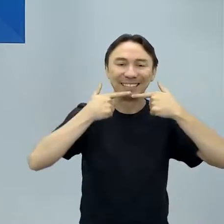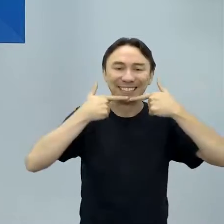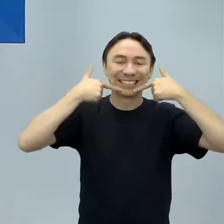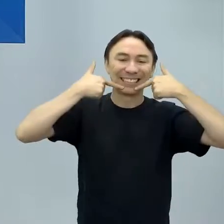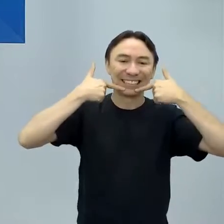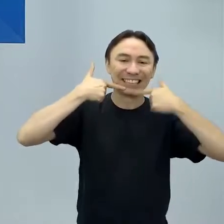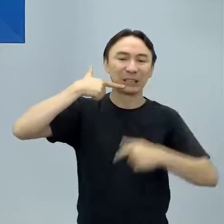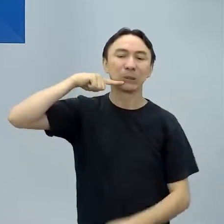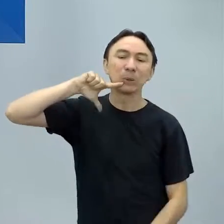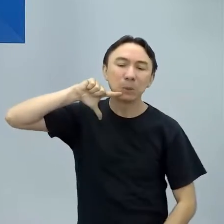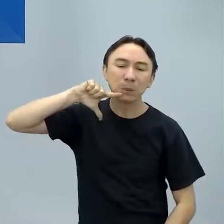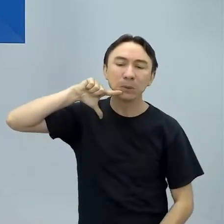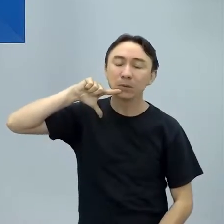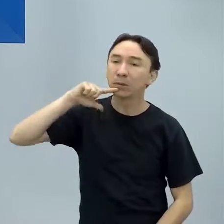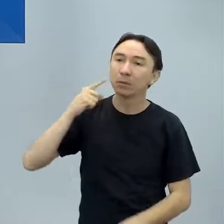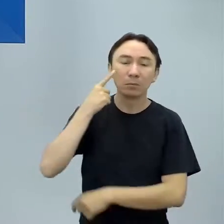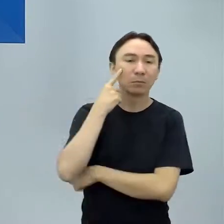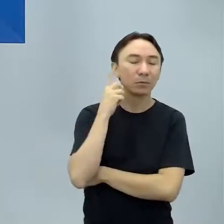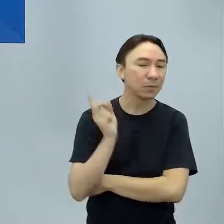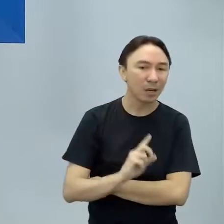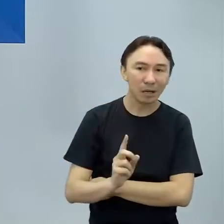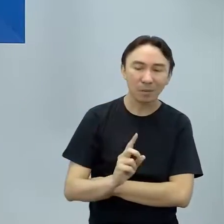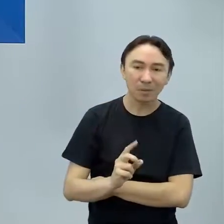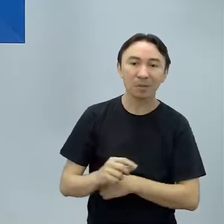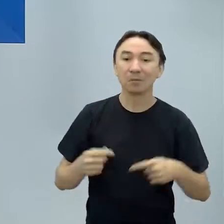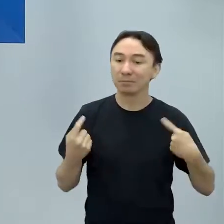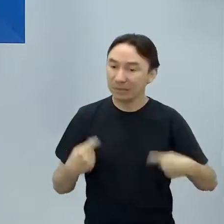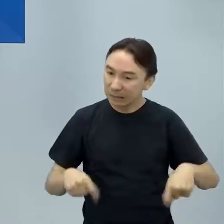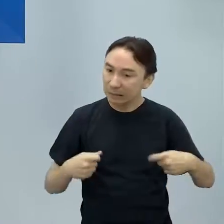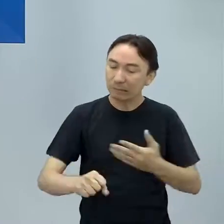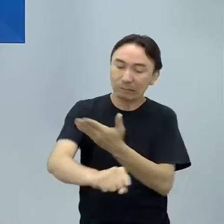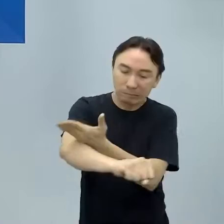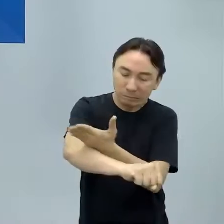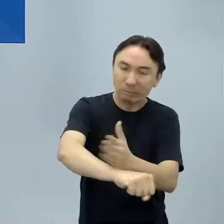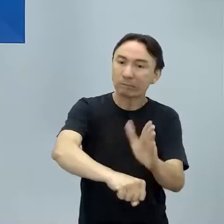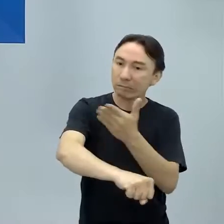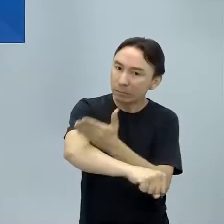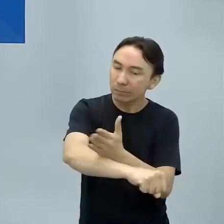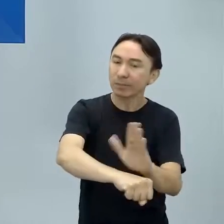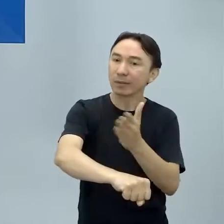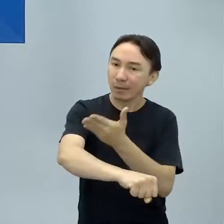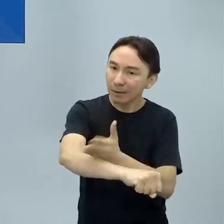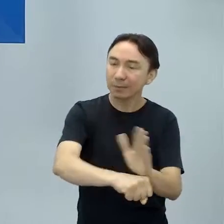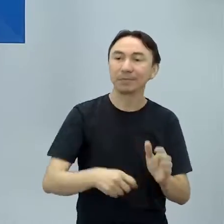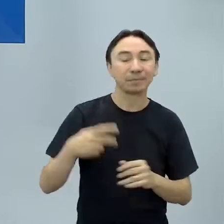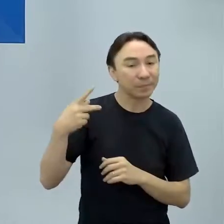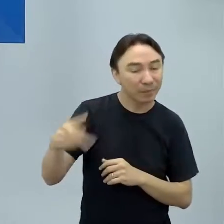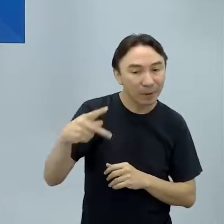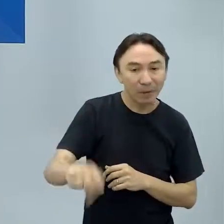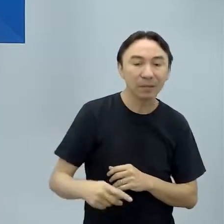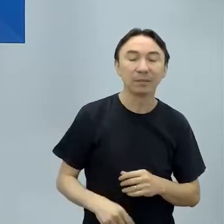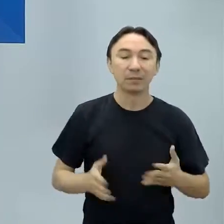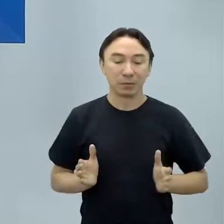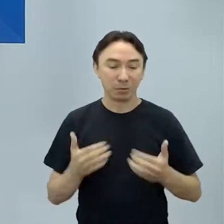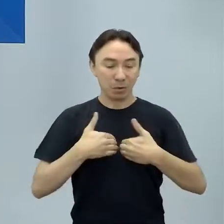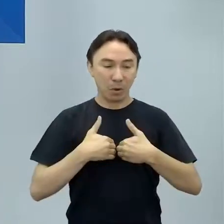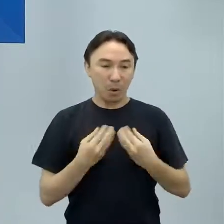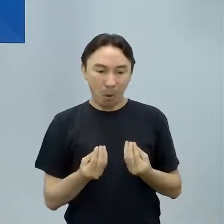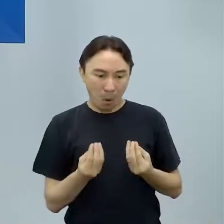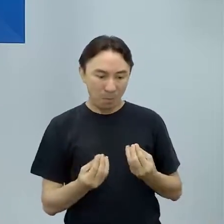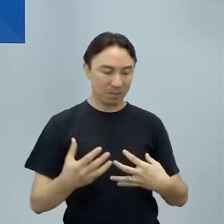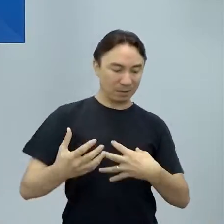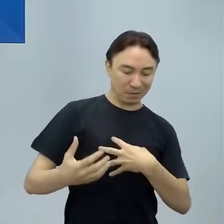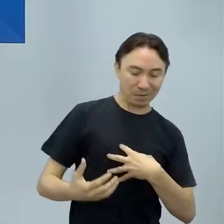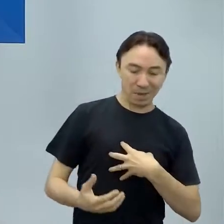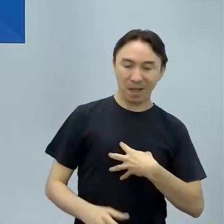isso parte de um treino. Então dentro das terapias do autismo, a gente faz os treinos de sentimentos, de emoções,